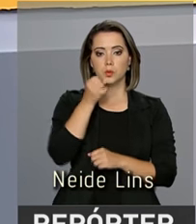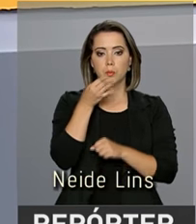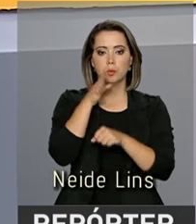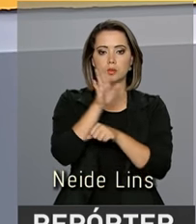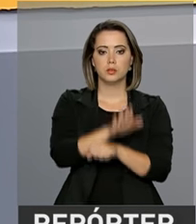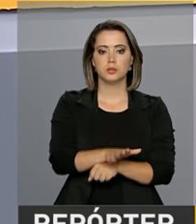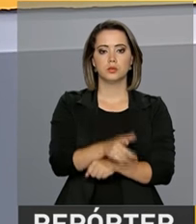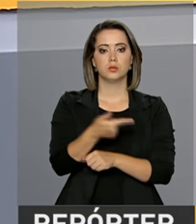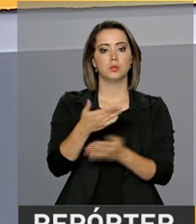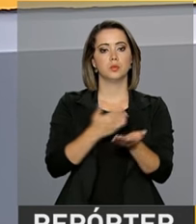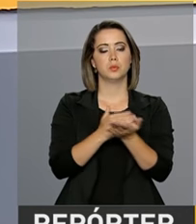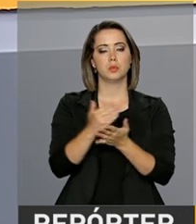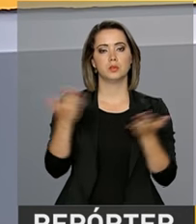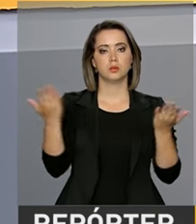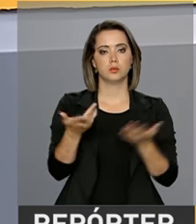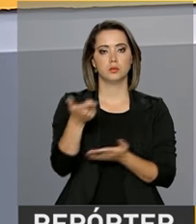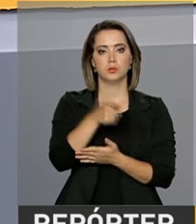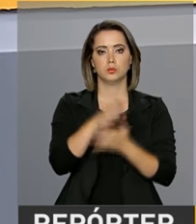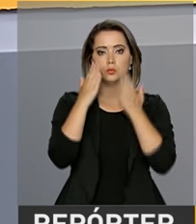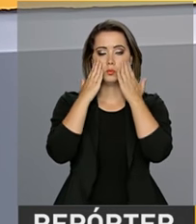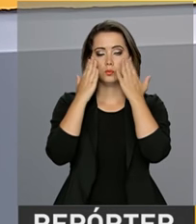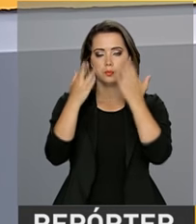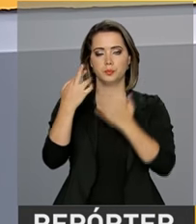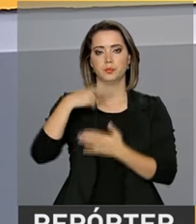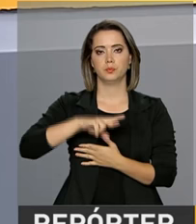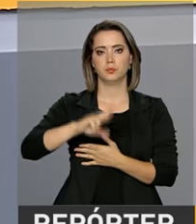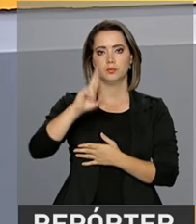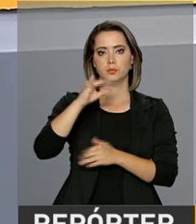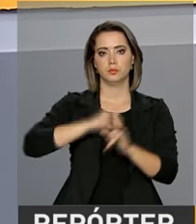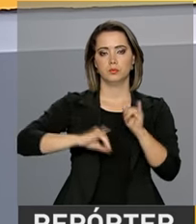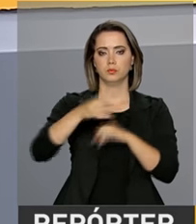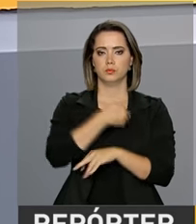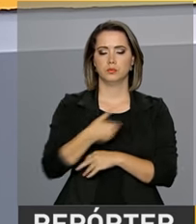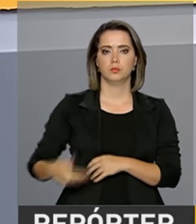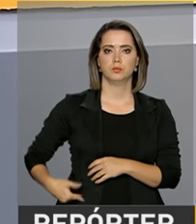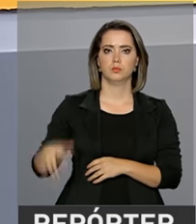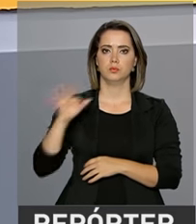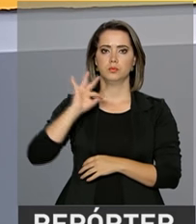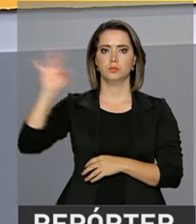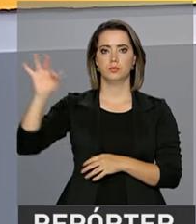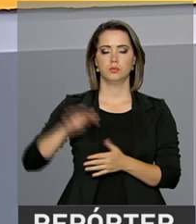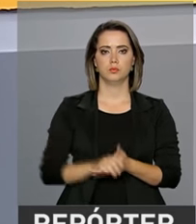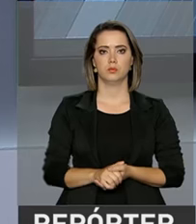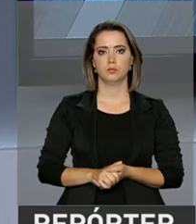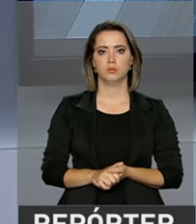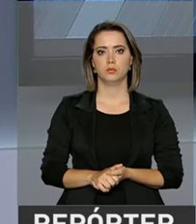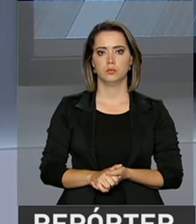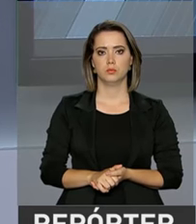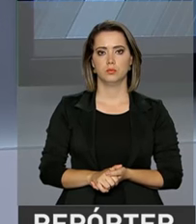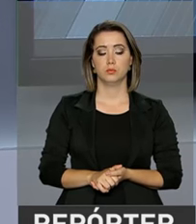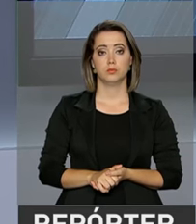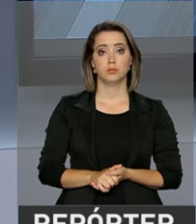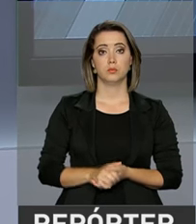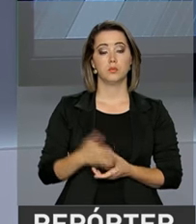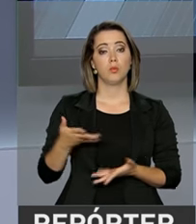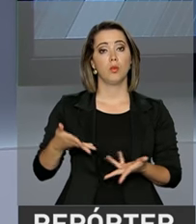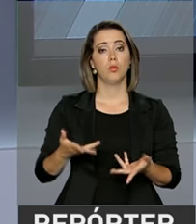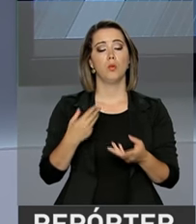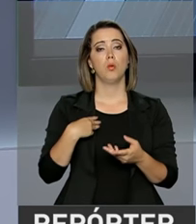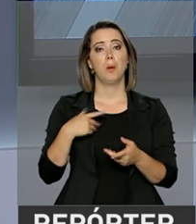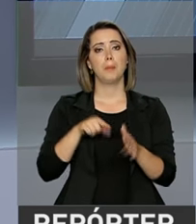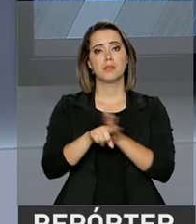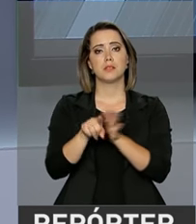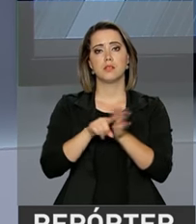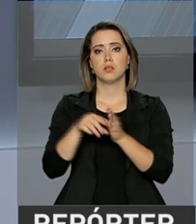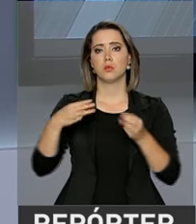Olá, boa tarde. Começa agora mais uma edição do Repórter NBR com as notícias do governo federal. Levantamento do Ministério